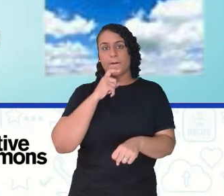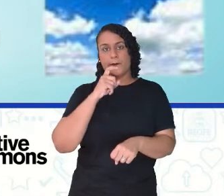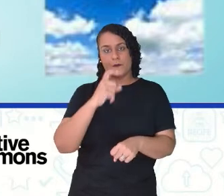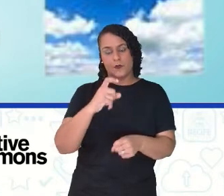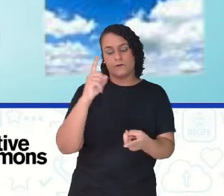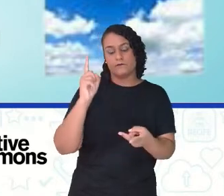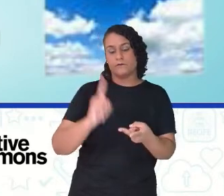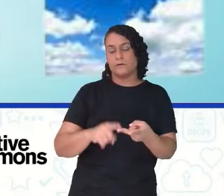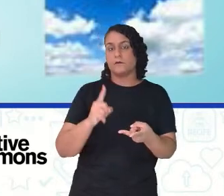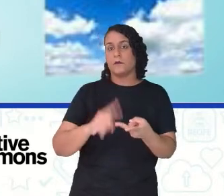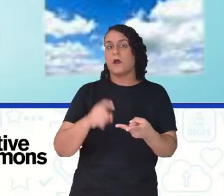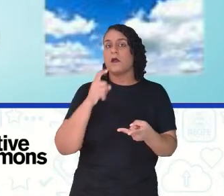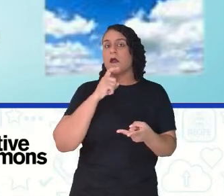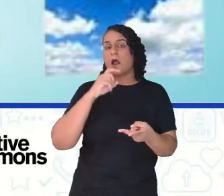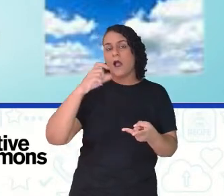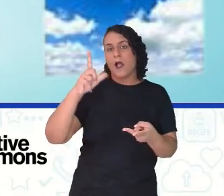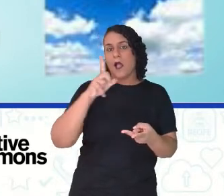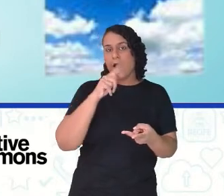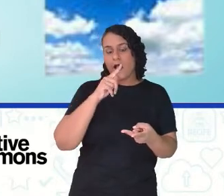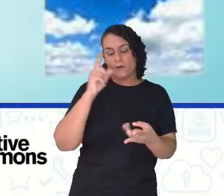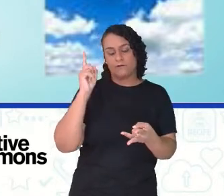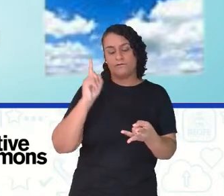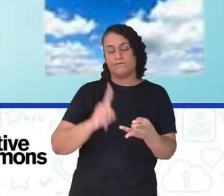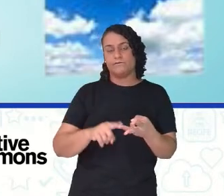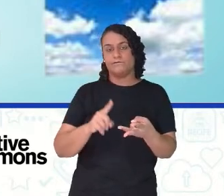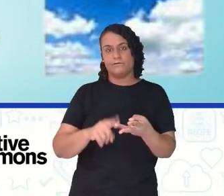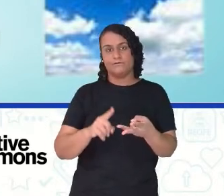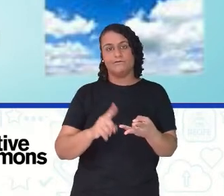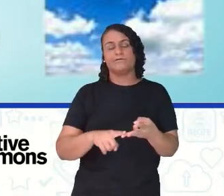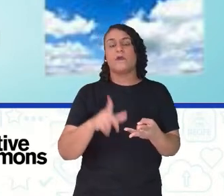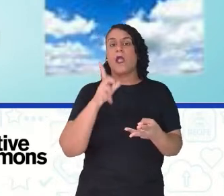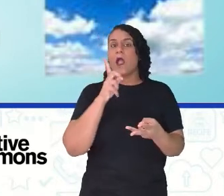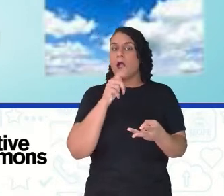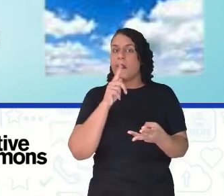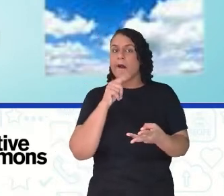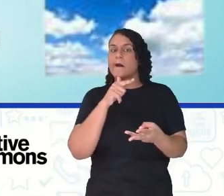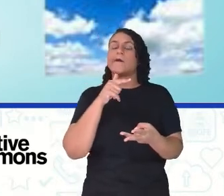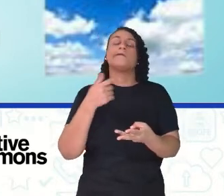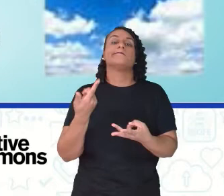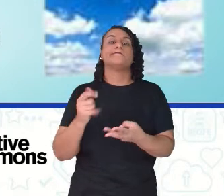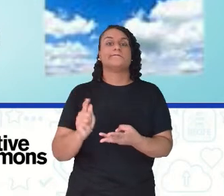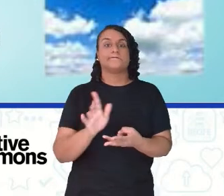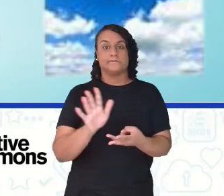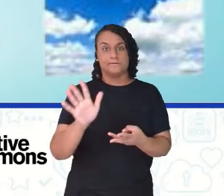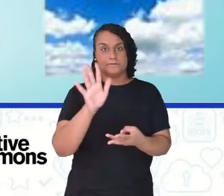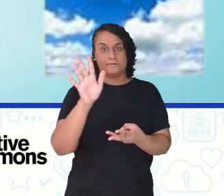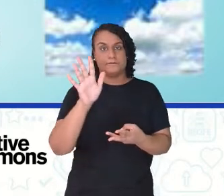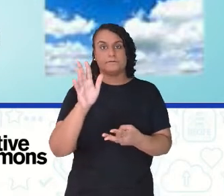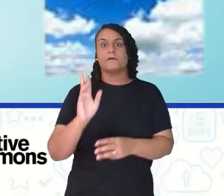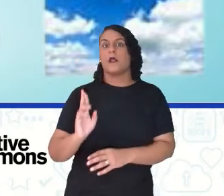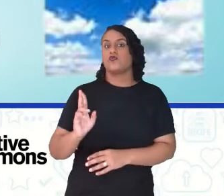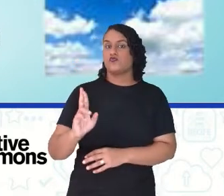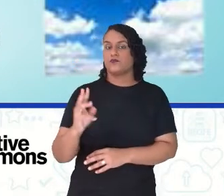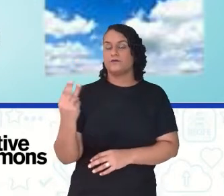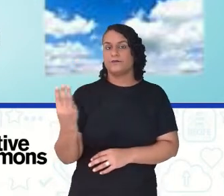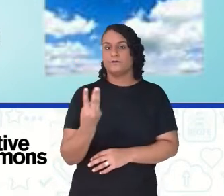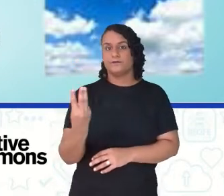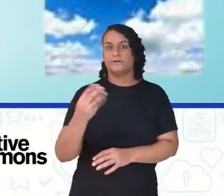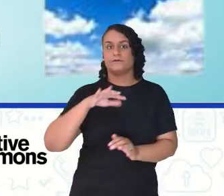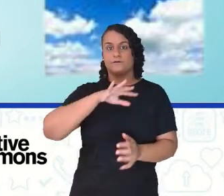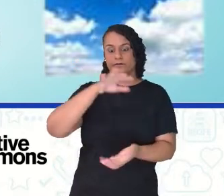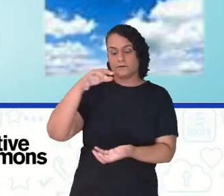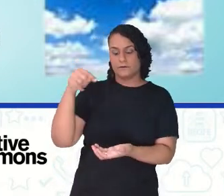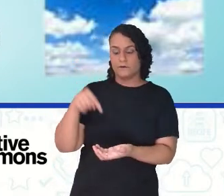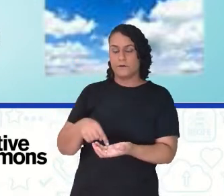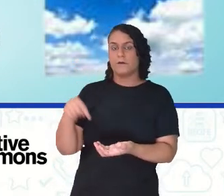água no estado gasoso? E aqui está a representação. Então, em relação aí, né, as calotas polares, os picos